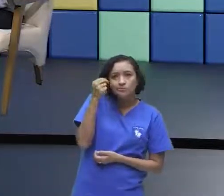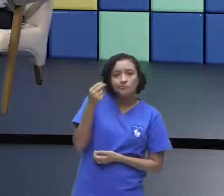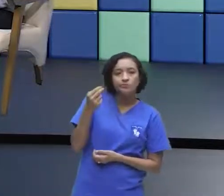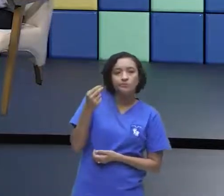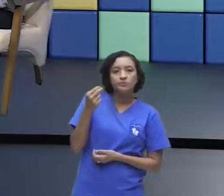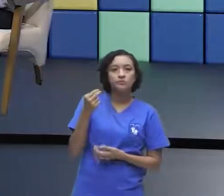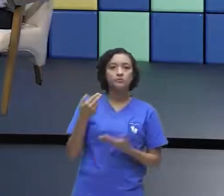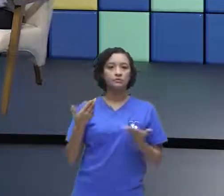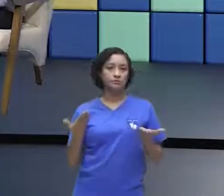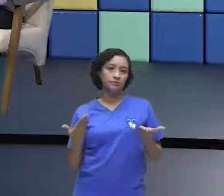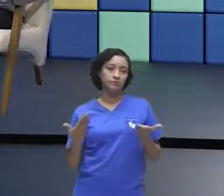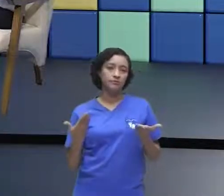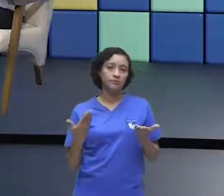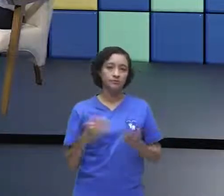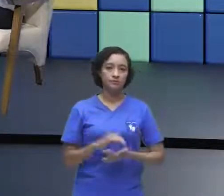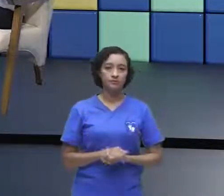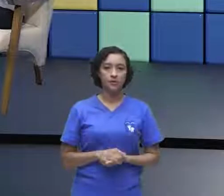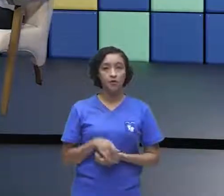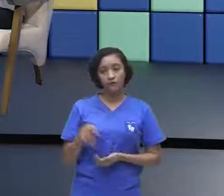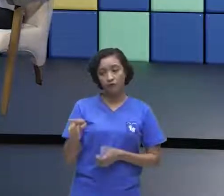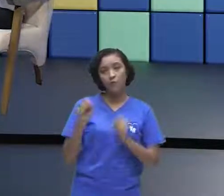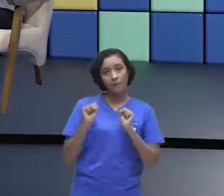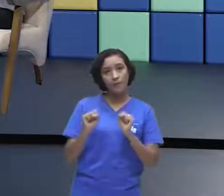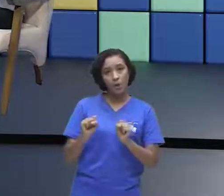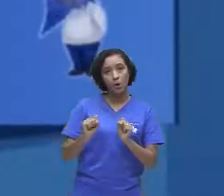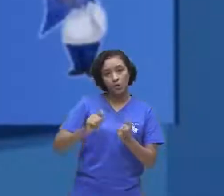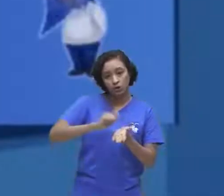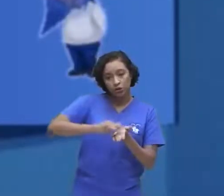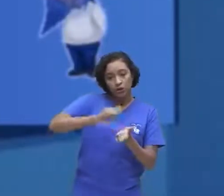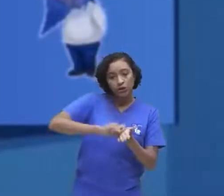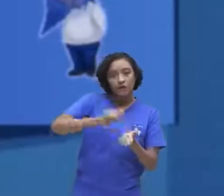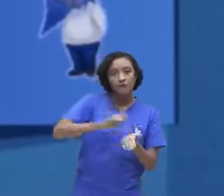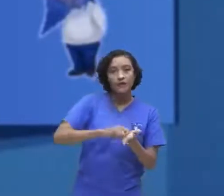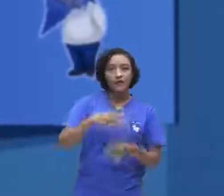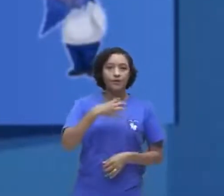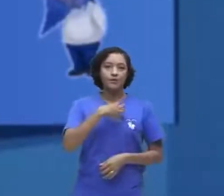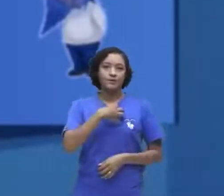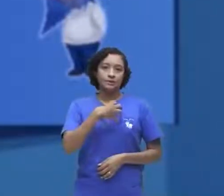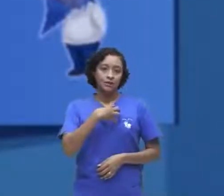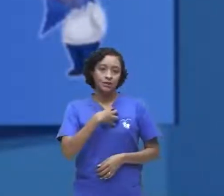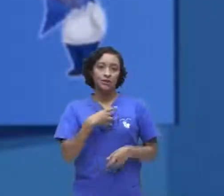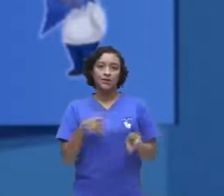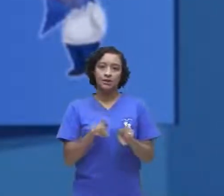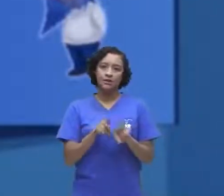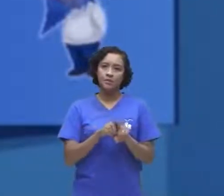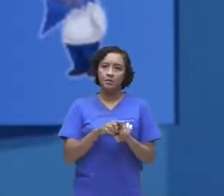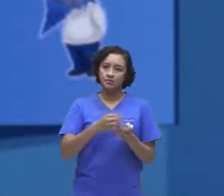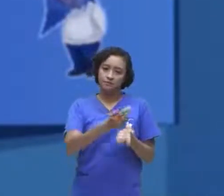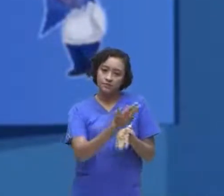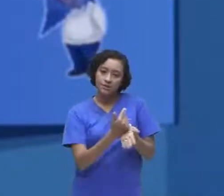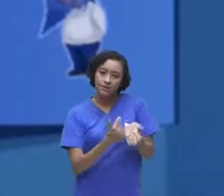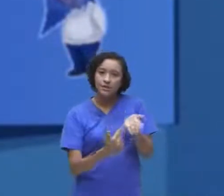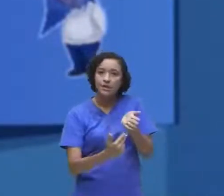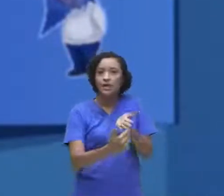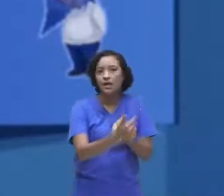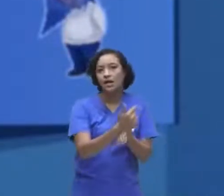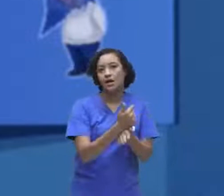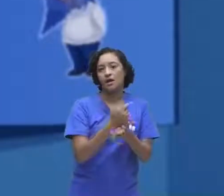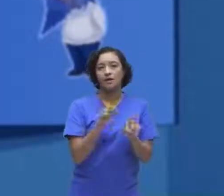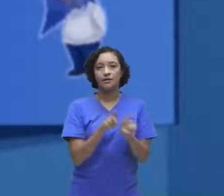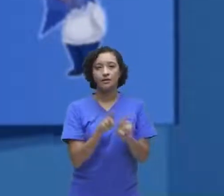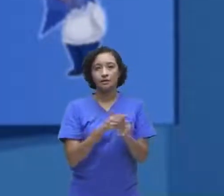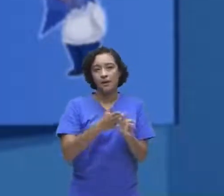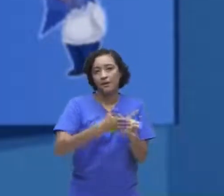a gente sempre indica, escreve, expressa seus sentimentos, pinta, desenha, porque através da arte você